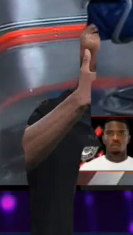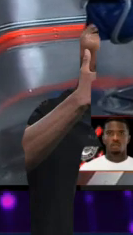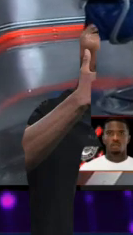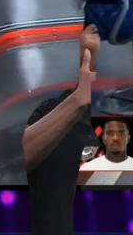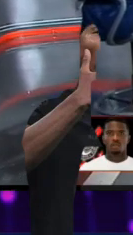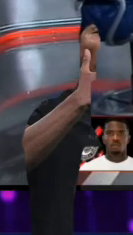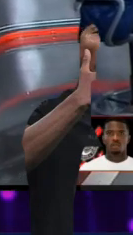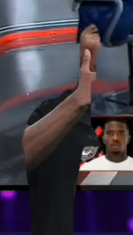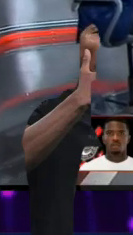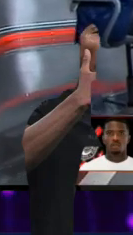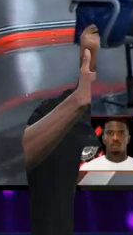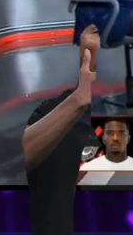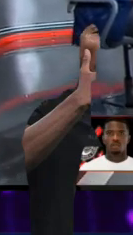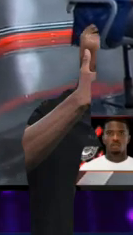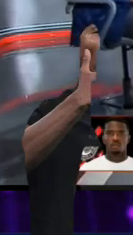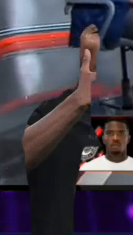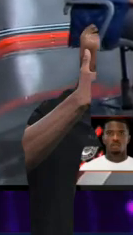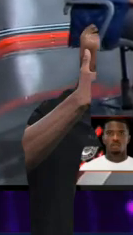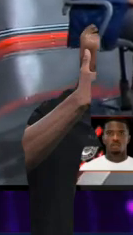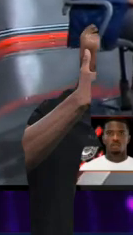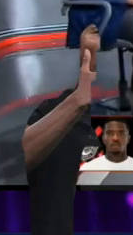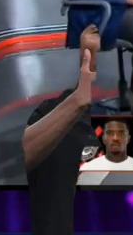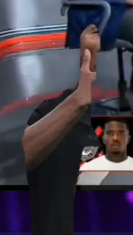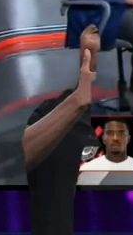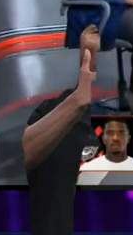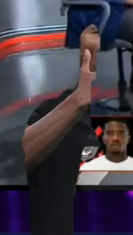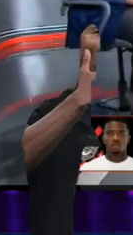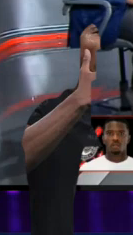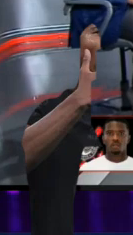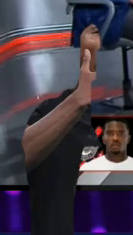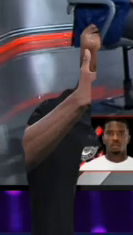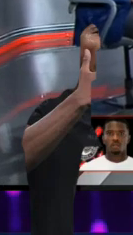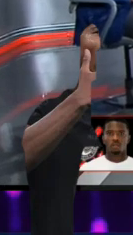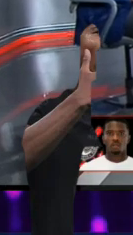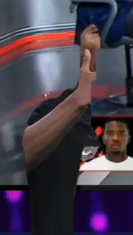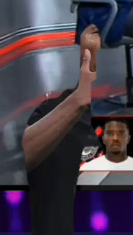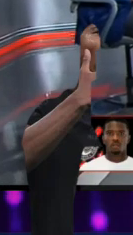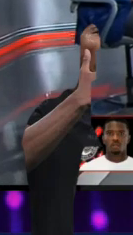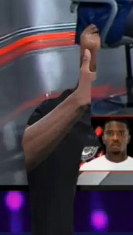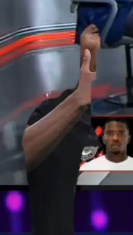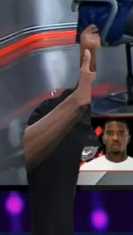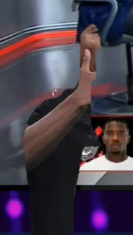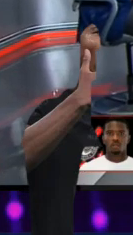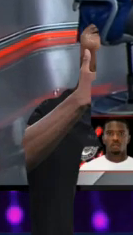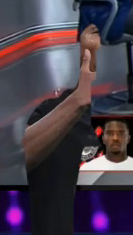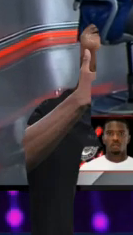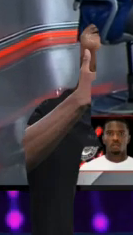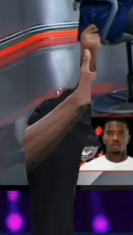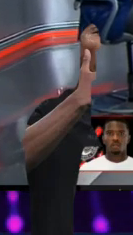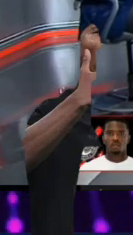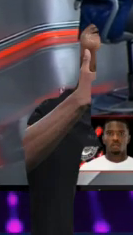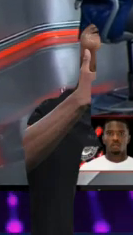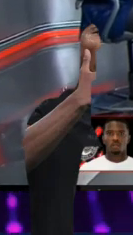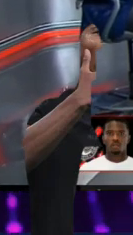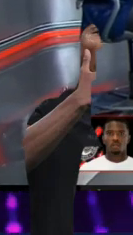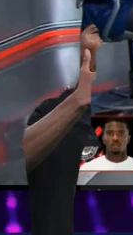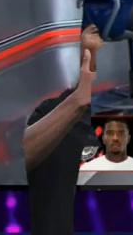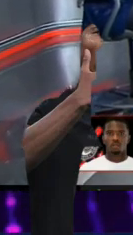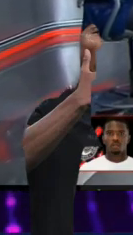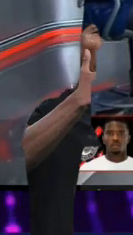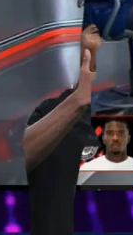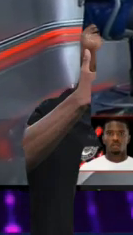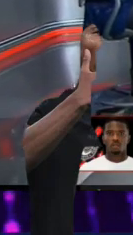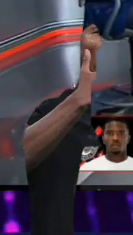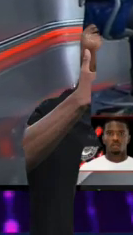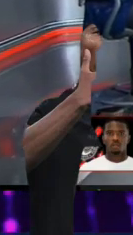E ele fala, isso aqui não vai render muito não. Eu não sei o que ela falou antes, eu não posso afirmar que ela perguntou do jogo. Não, mas ele